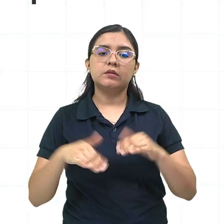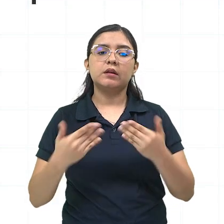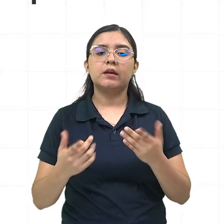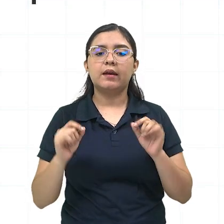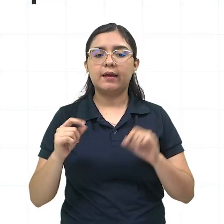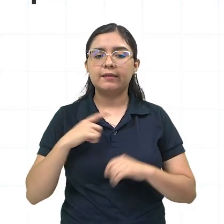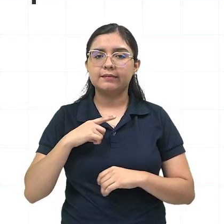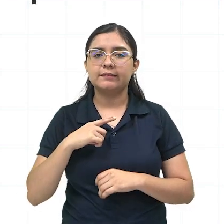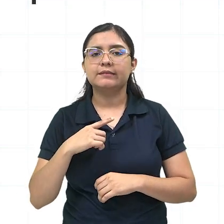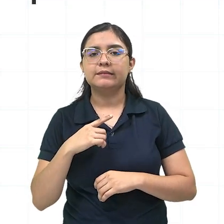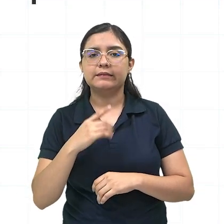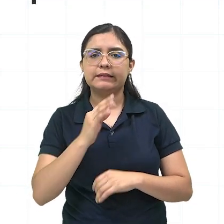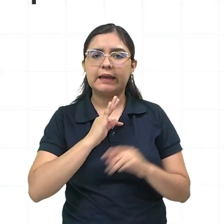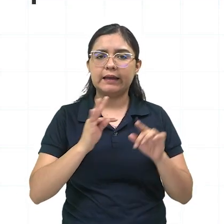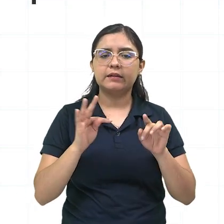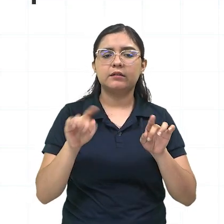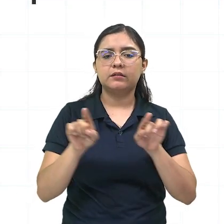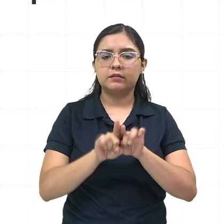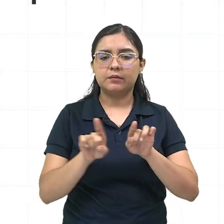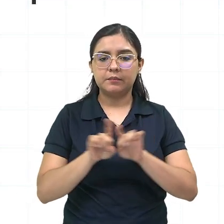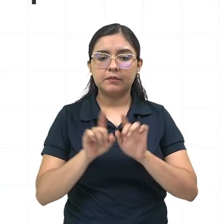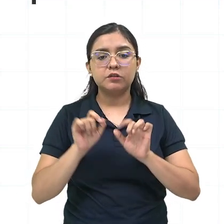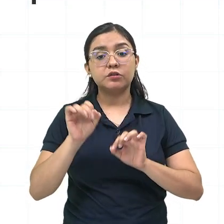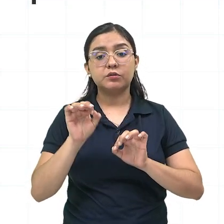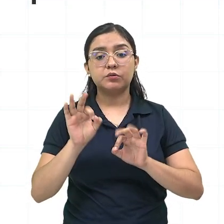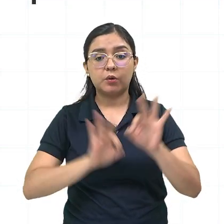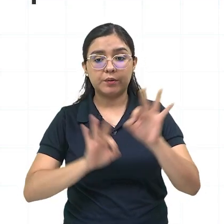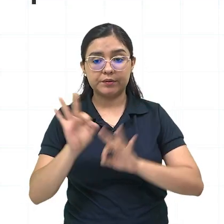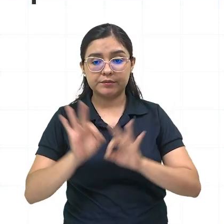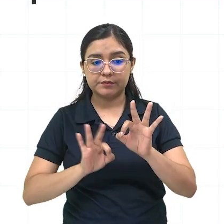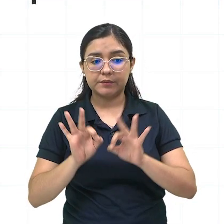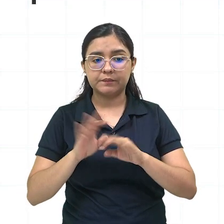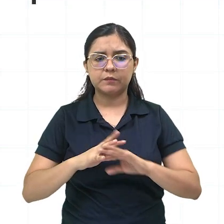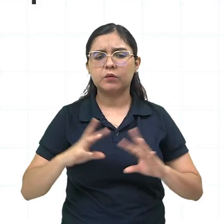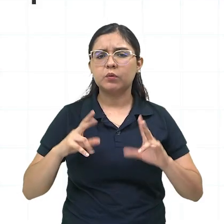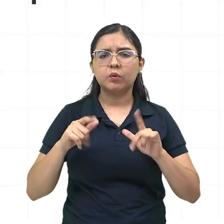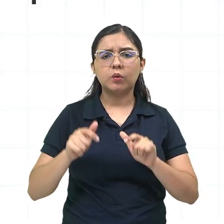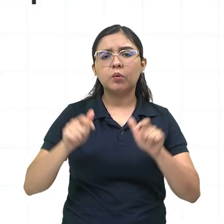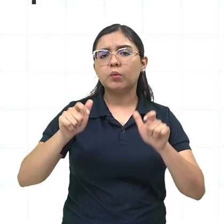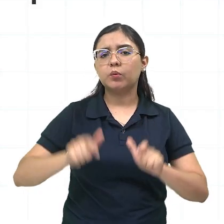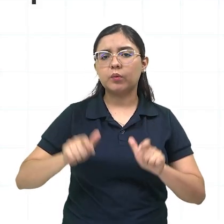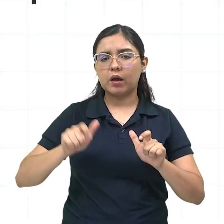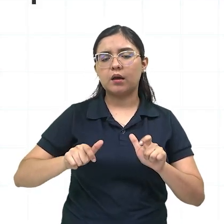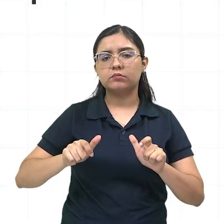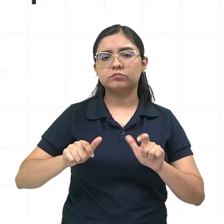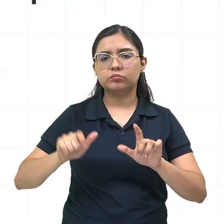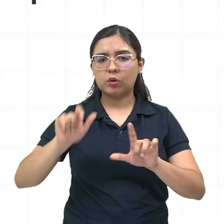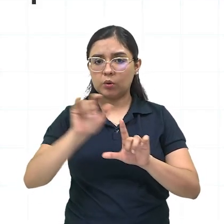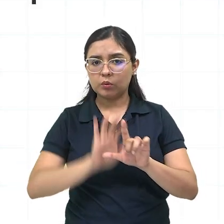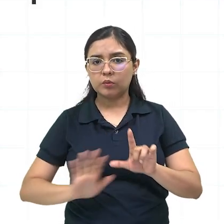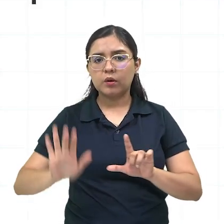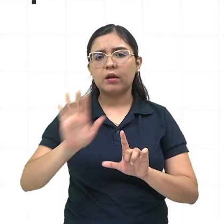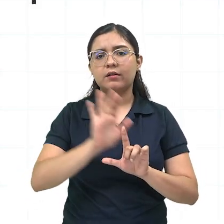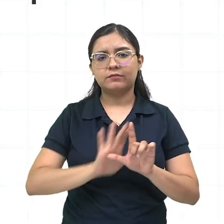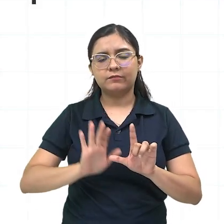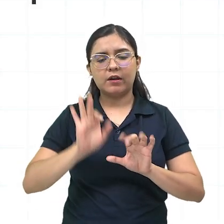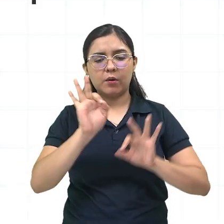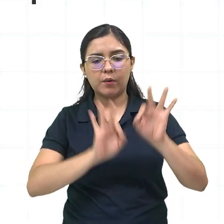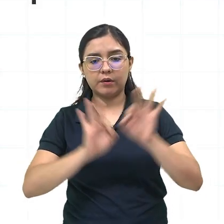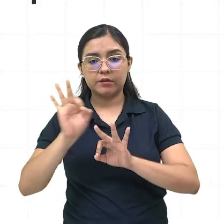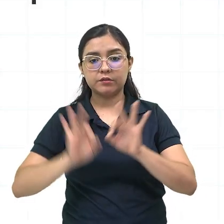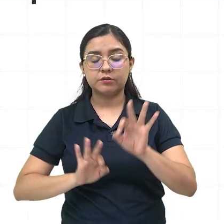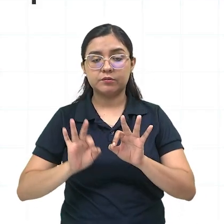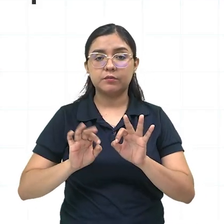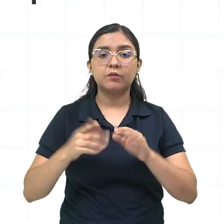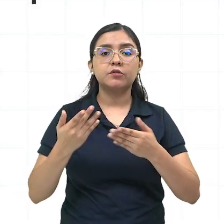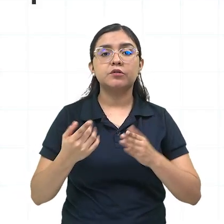cenografia é técnica. Técnica de organizar todo o espaço onde as ações